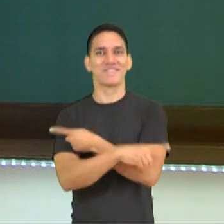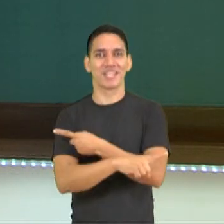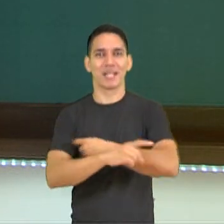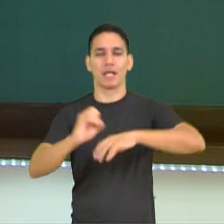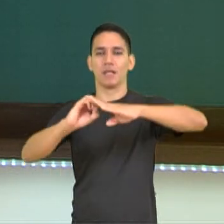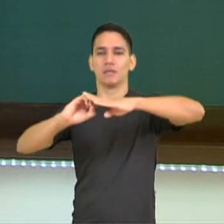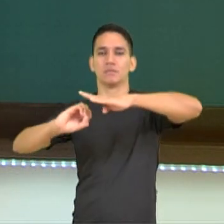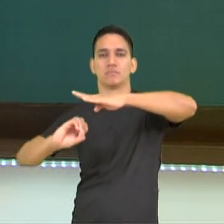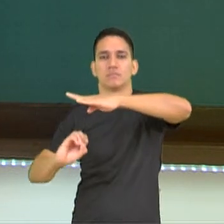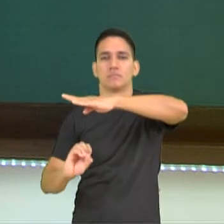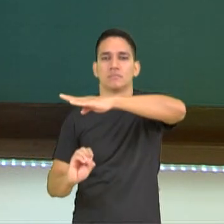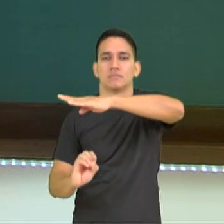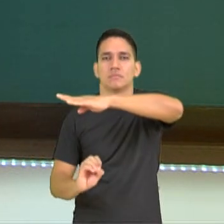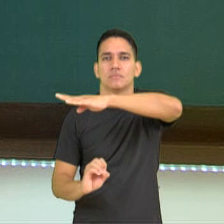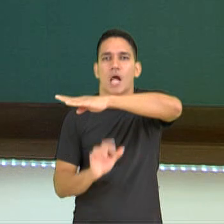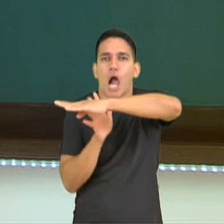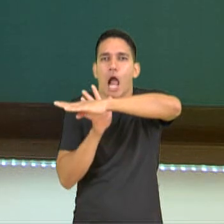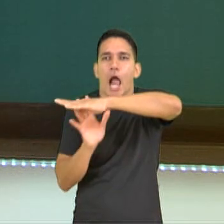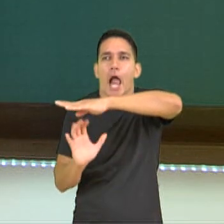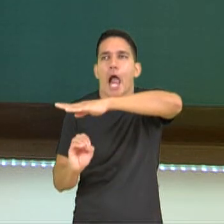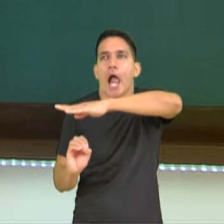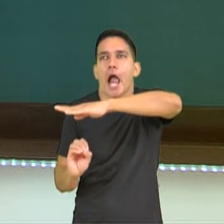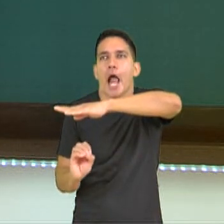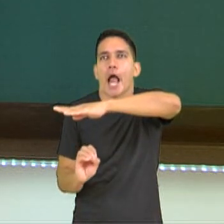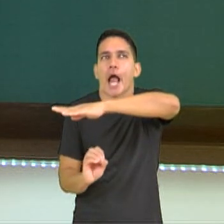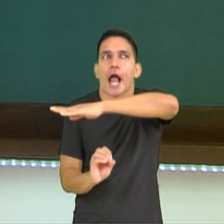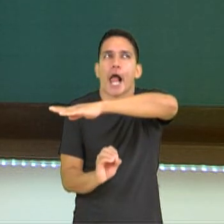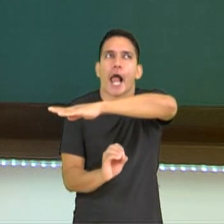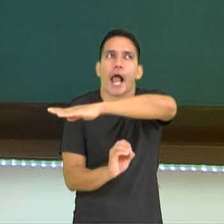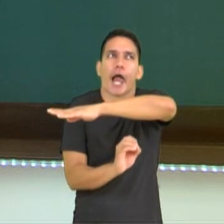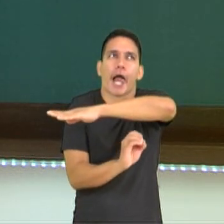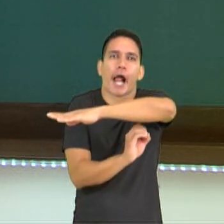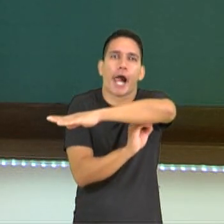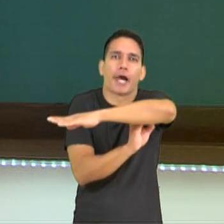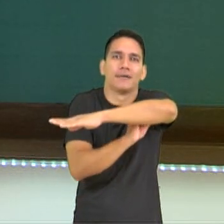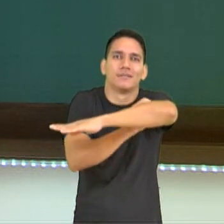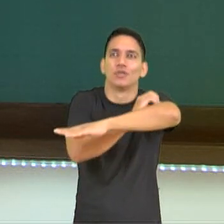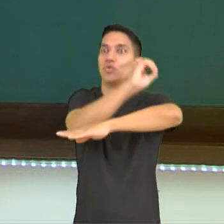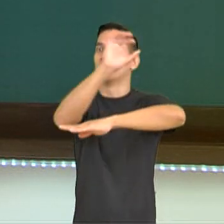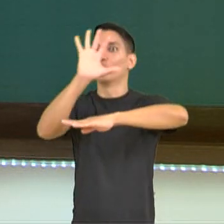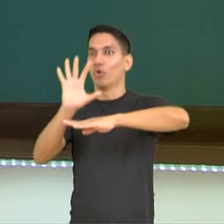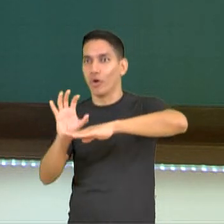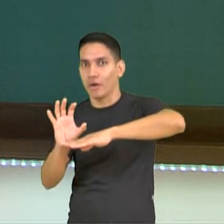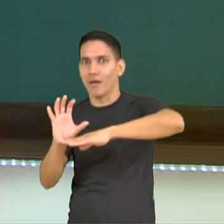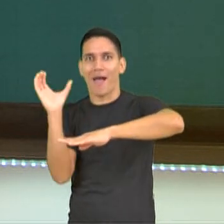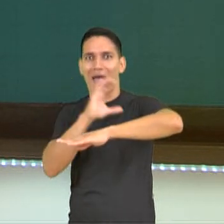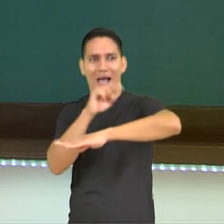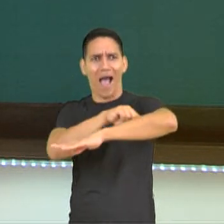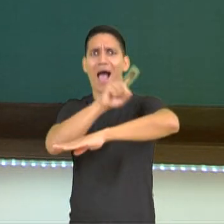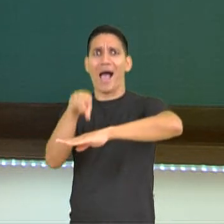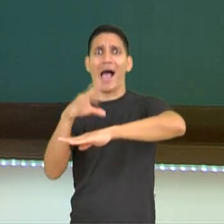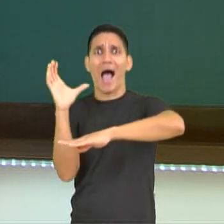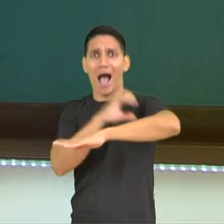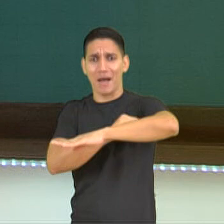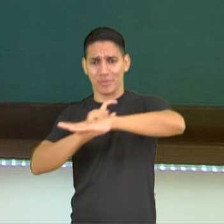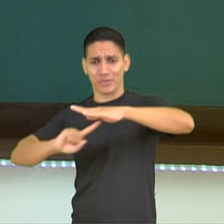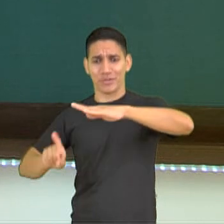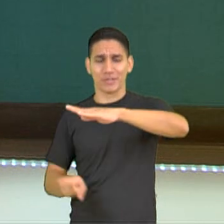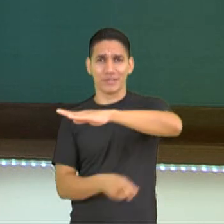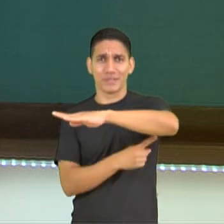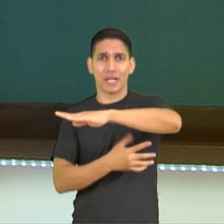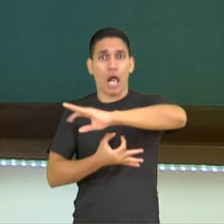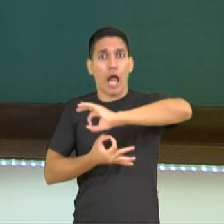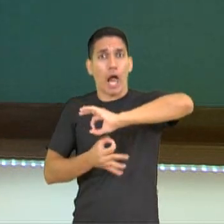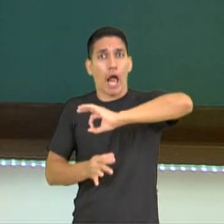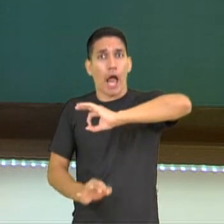é o período do ano que a gente recebe menos luz do sol, por isso que o dia fica mais curto e aí a noite vai ficar